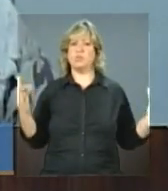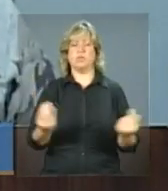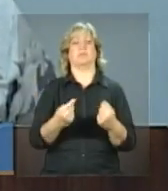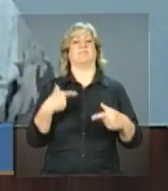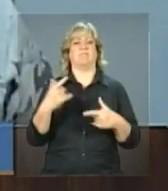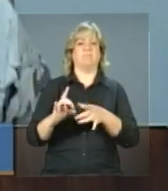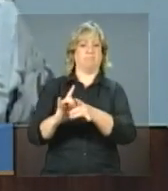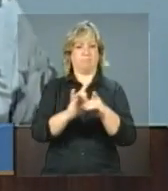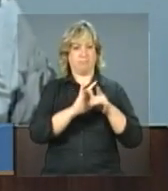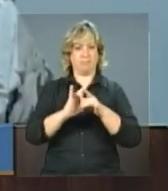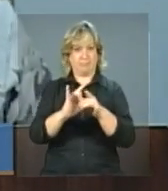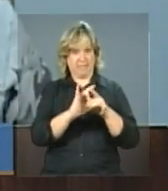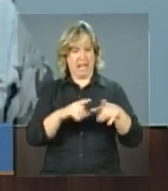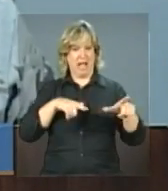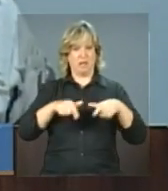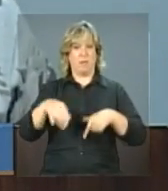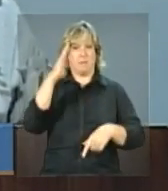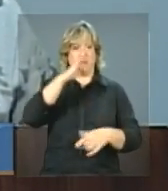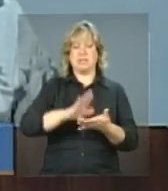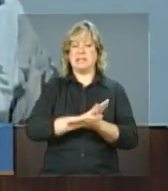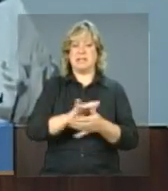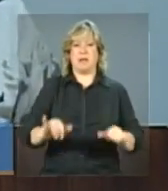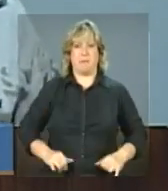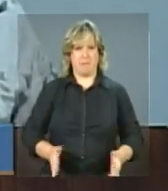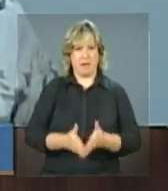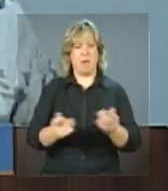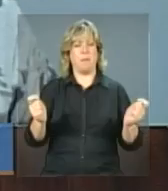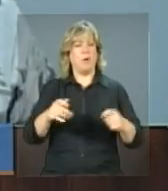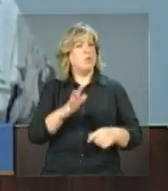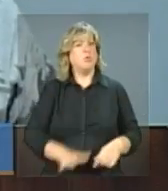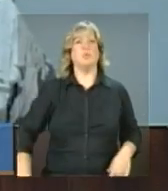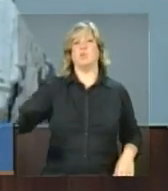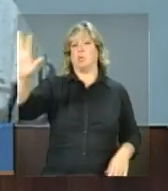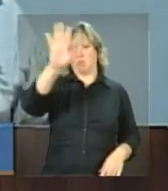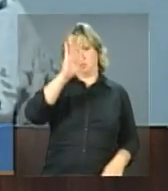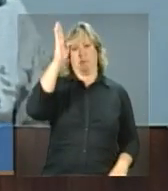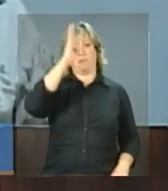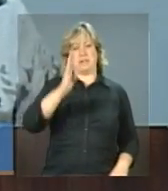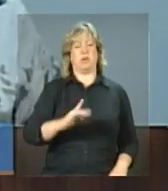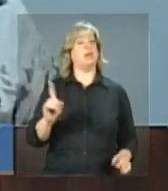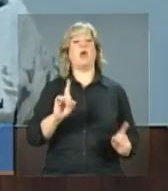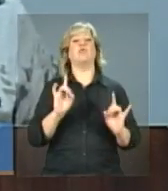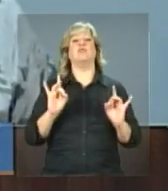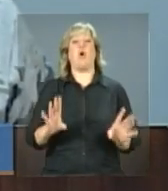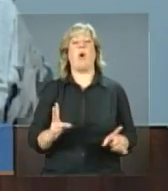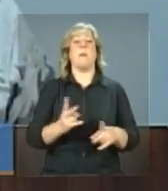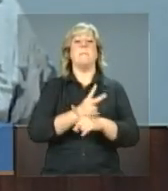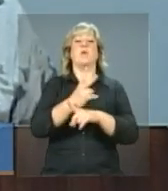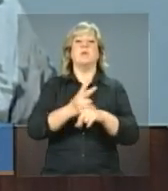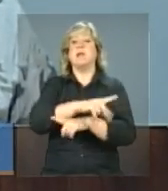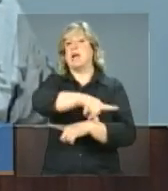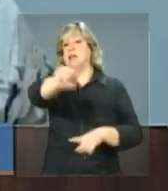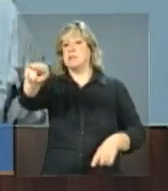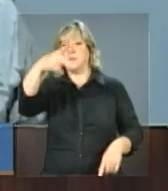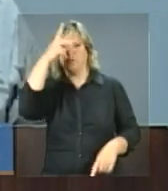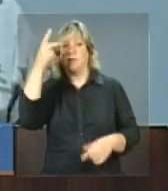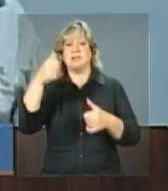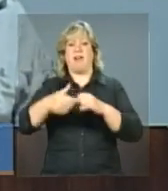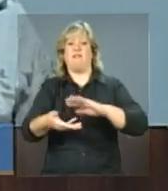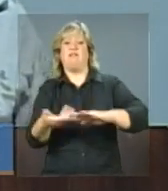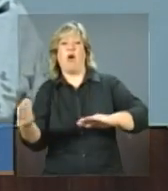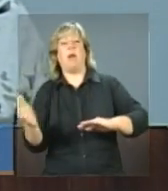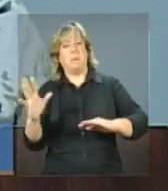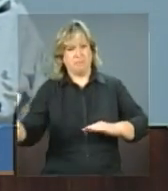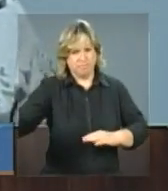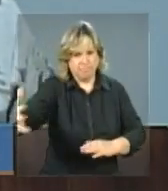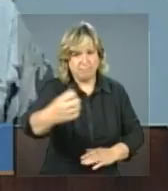que a ação do Brasil Sem Miséria seja uma ação em todo o território nacional, não só buscando as famílias que ainda estão fora da rede, mas